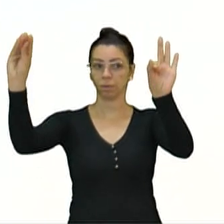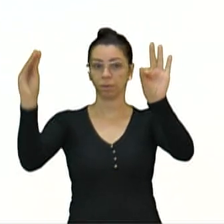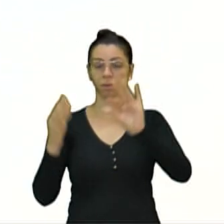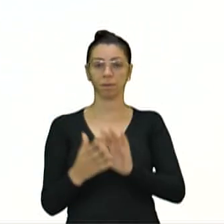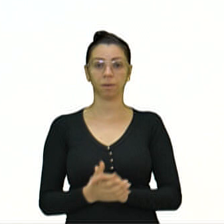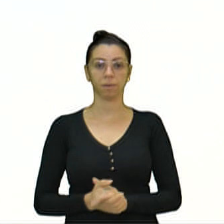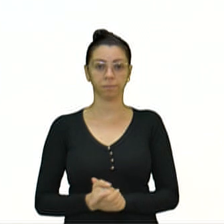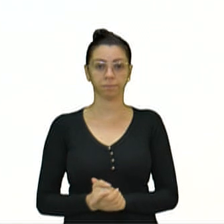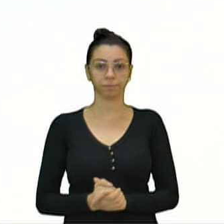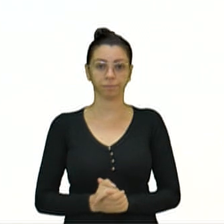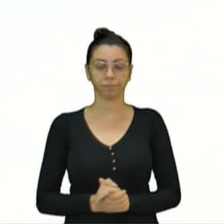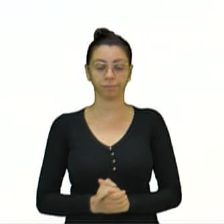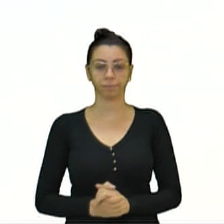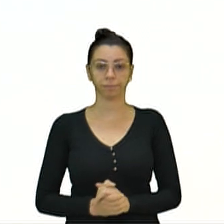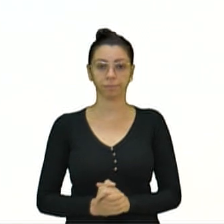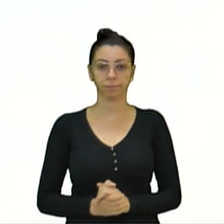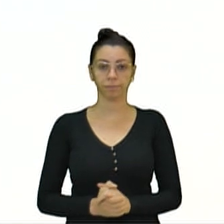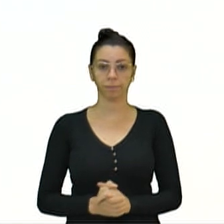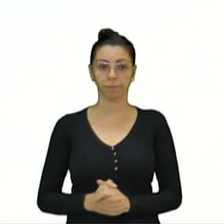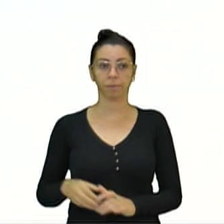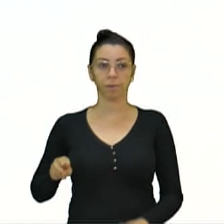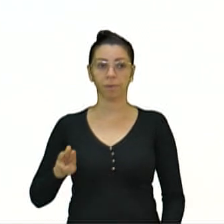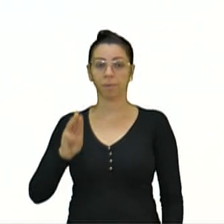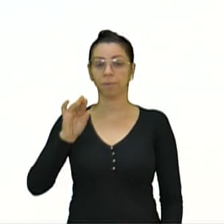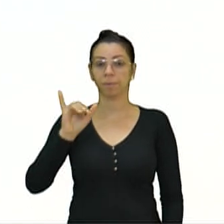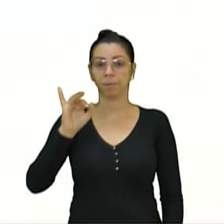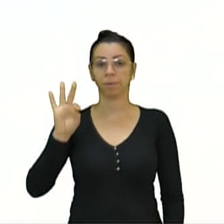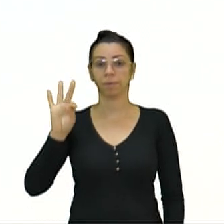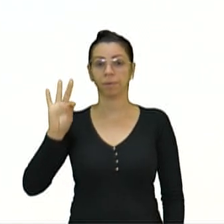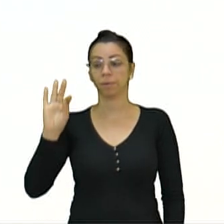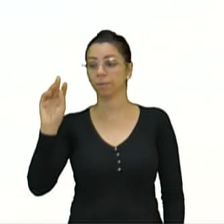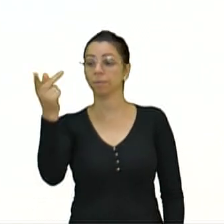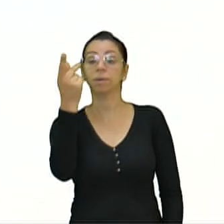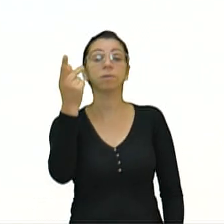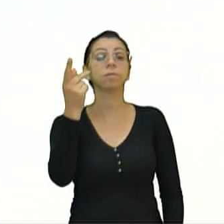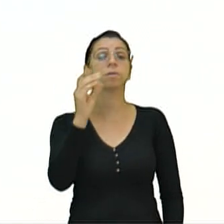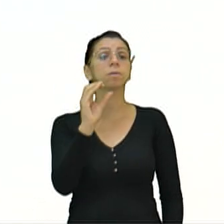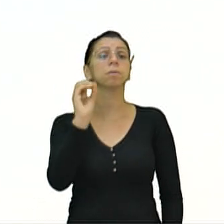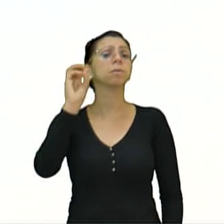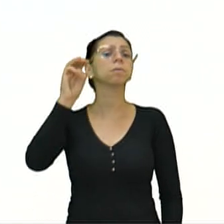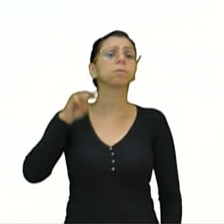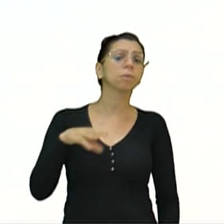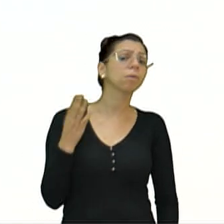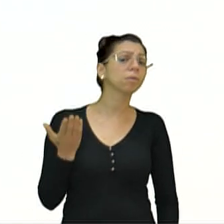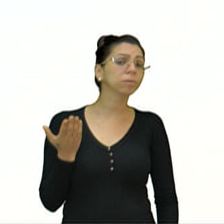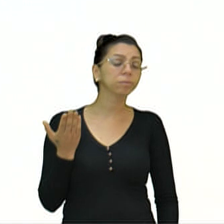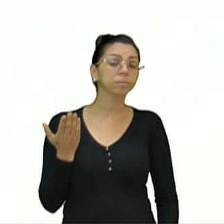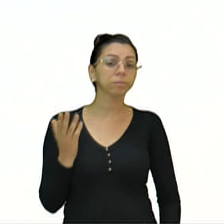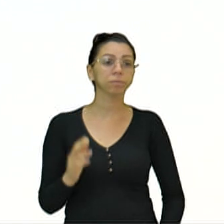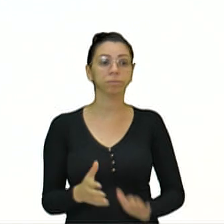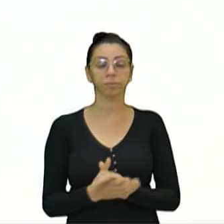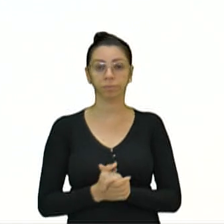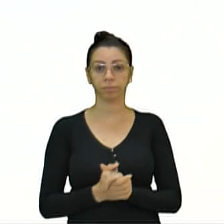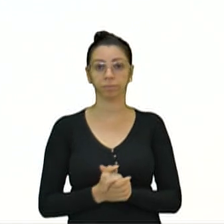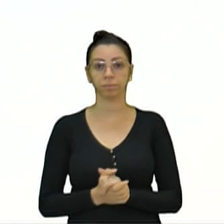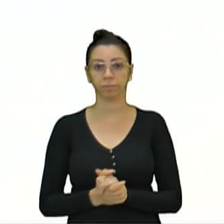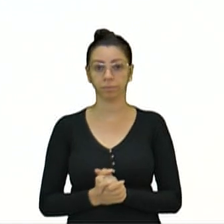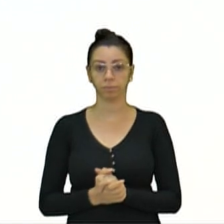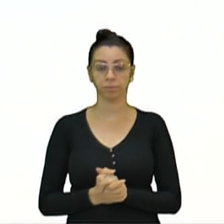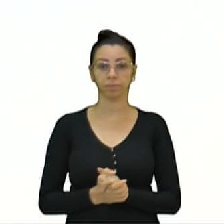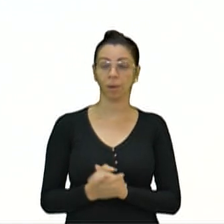to go to the movies with. Eu gosto de ir ao cinema com someone. Então você vai ter que colocar